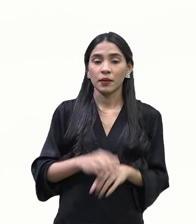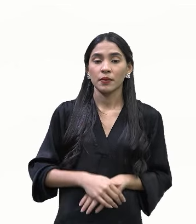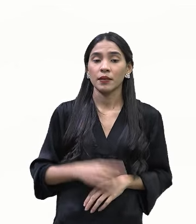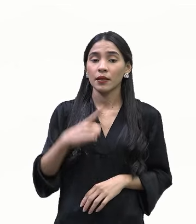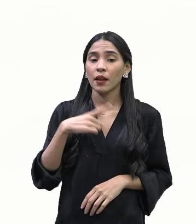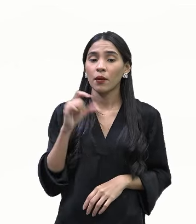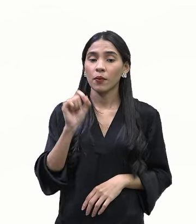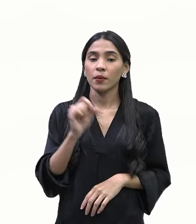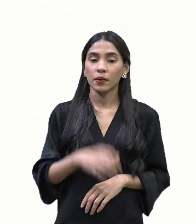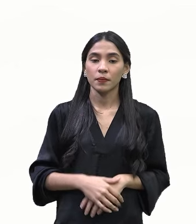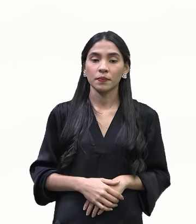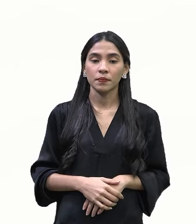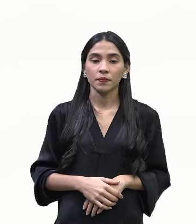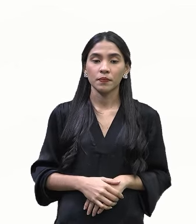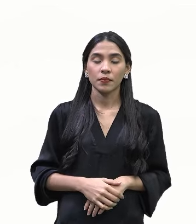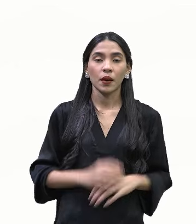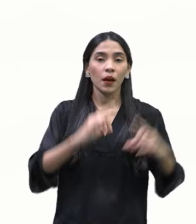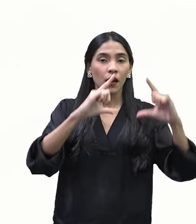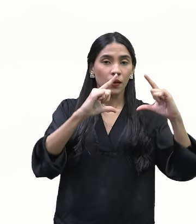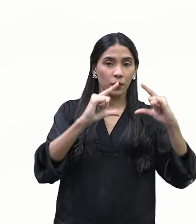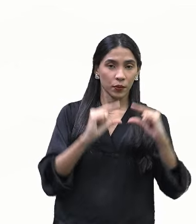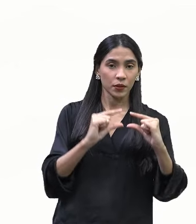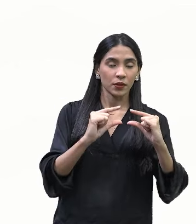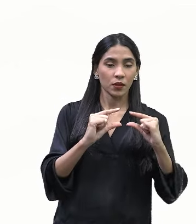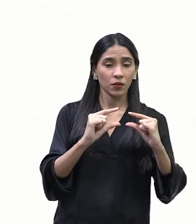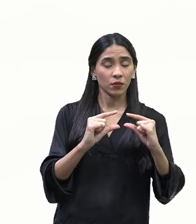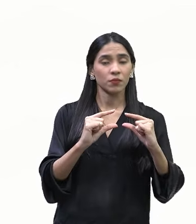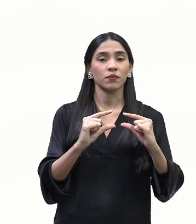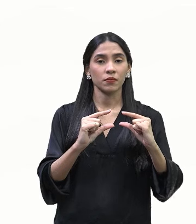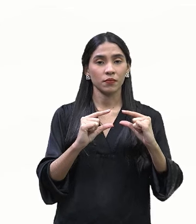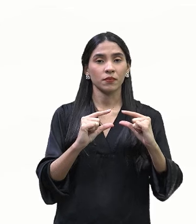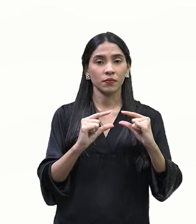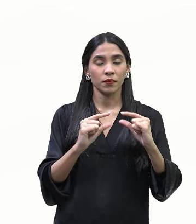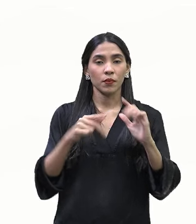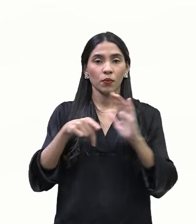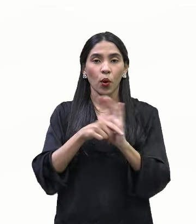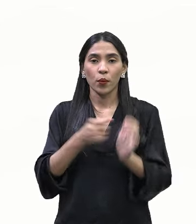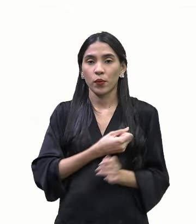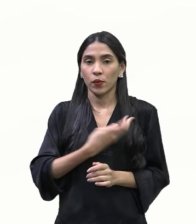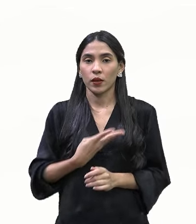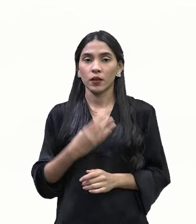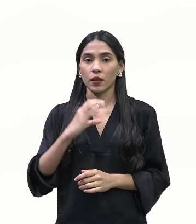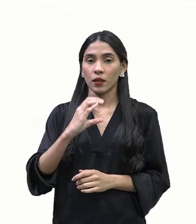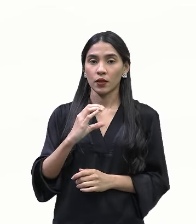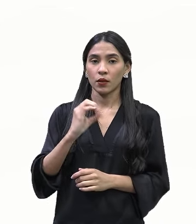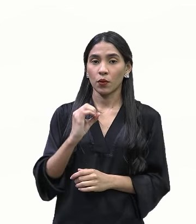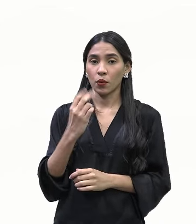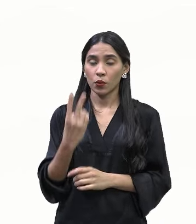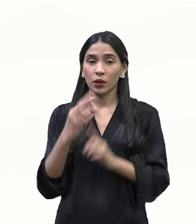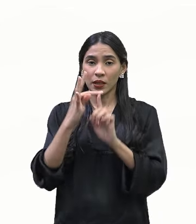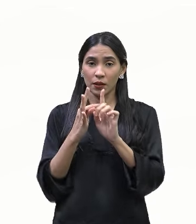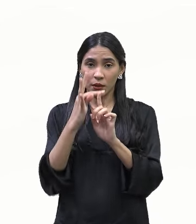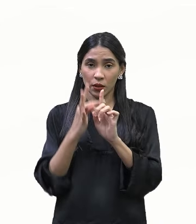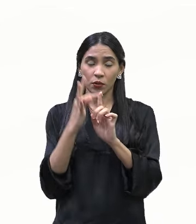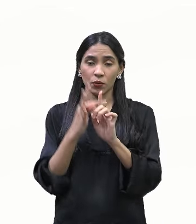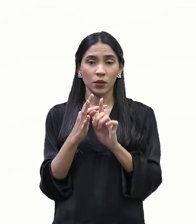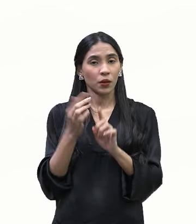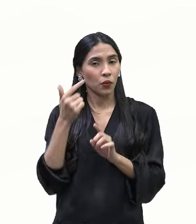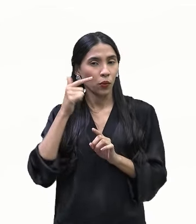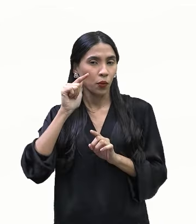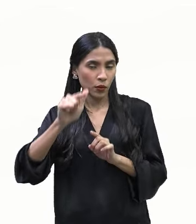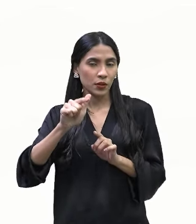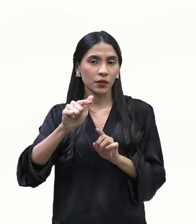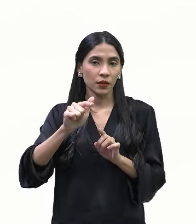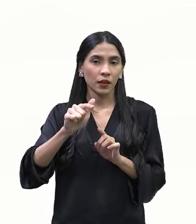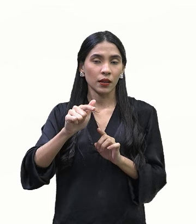teremos aí uma diminuição, até uma redução ali da quantidade de temperatura e conseguiremos